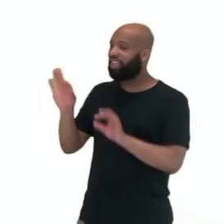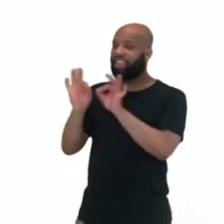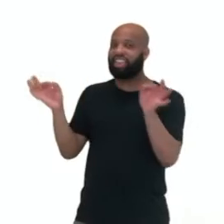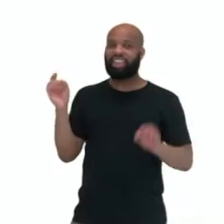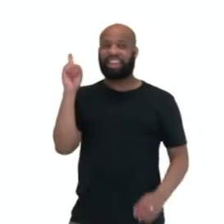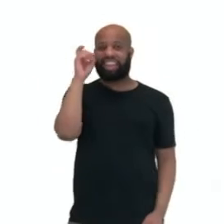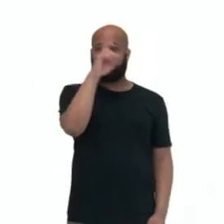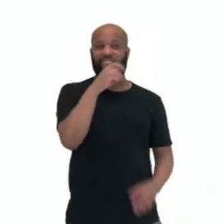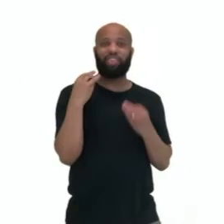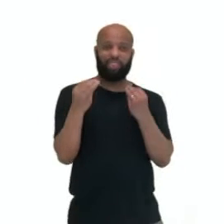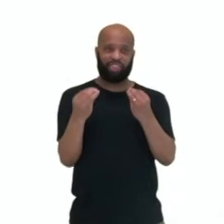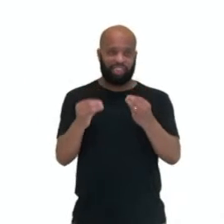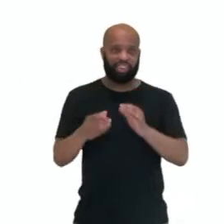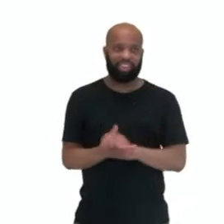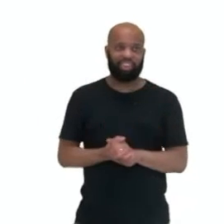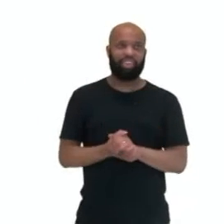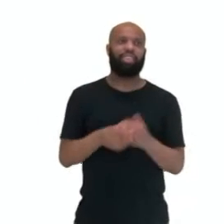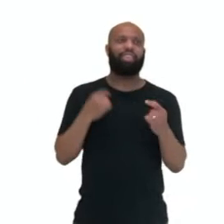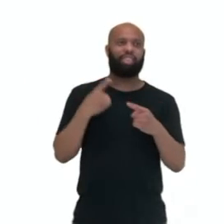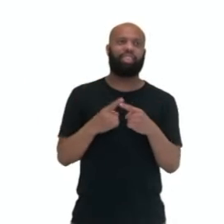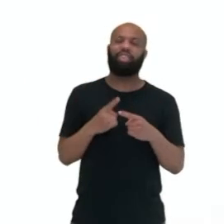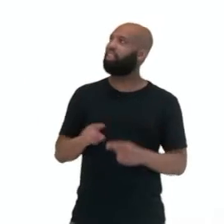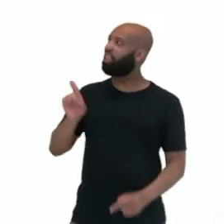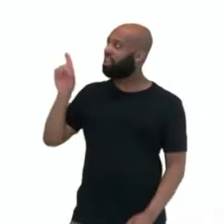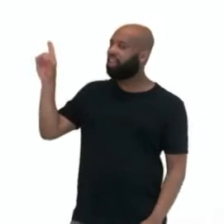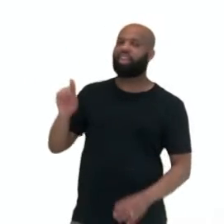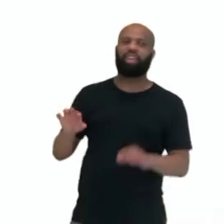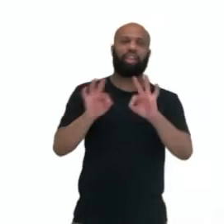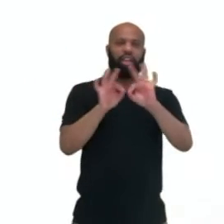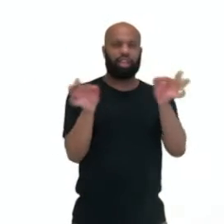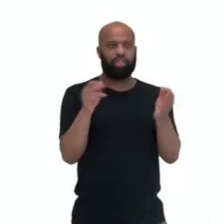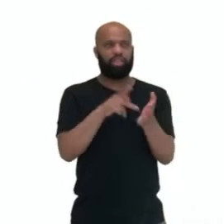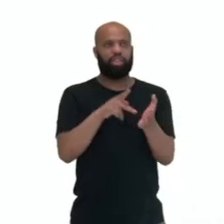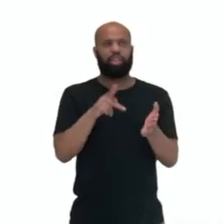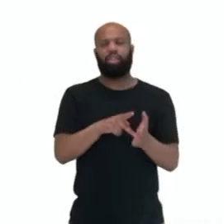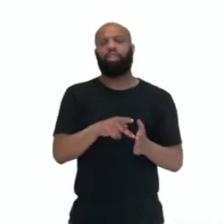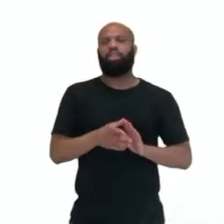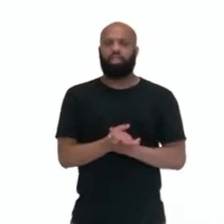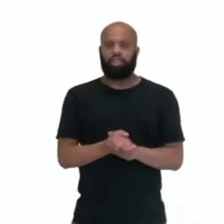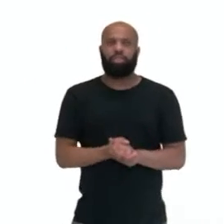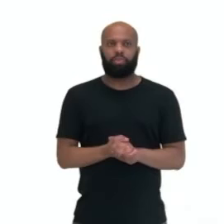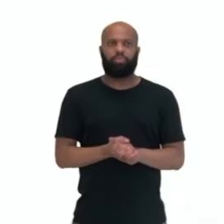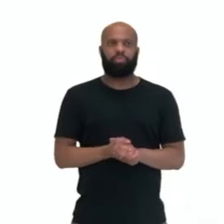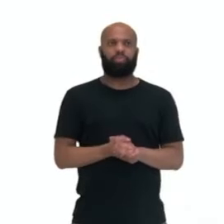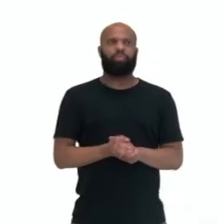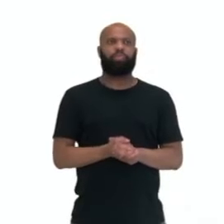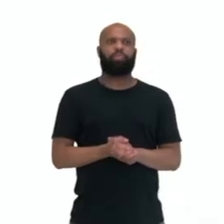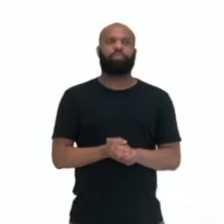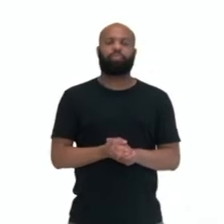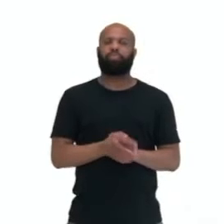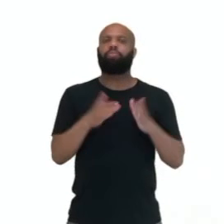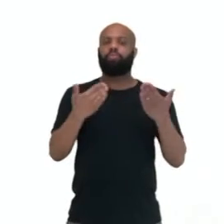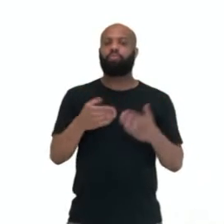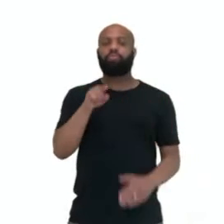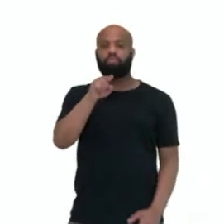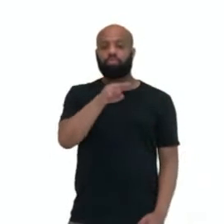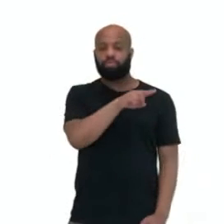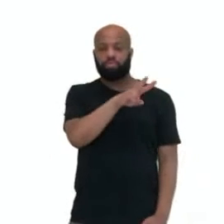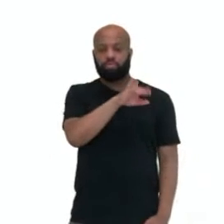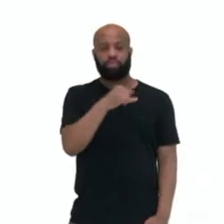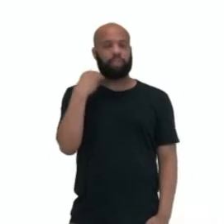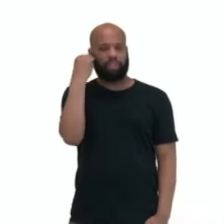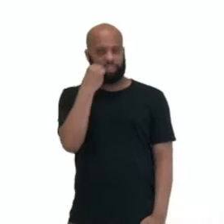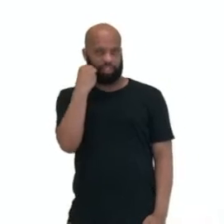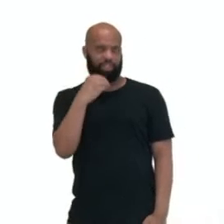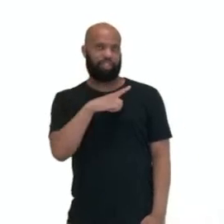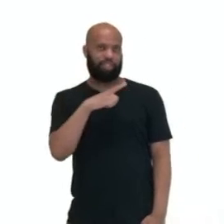imagina o difícil então. Né? Mas esse é um kata mais simples, né? Um dos mais simples do karatê. Para que vocês possam vivenciar mesmo.